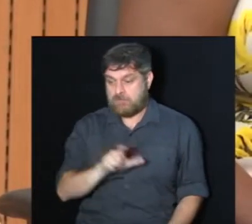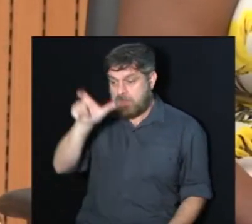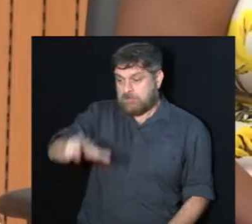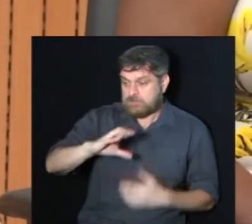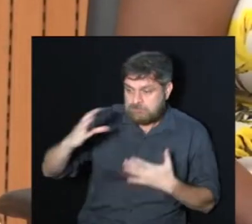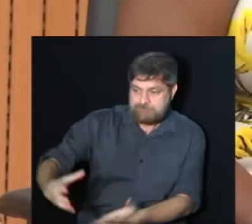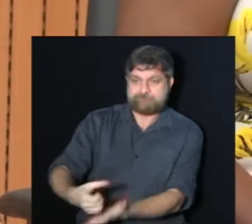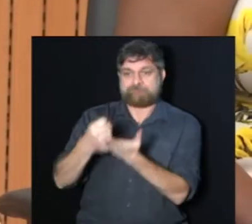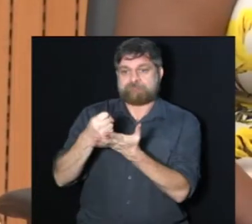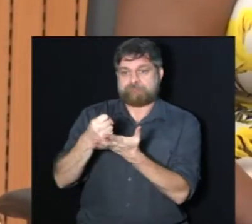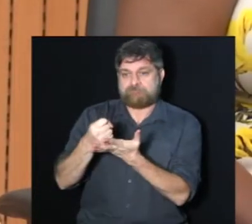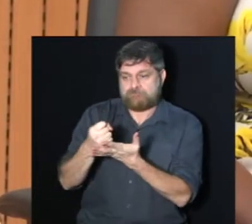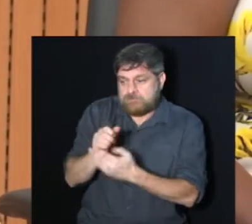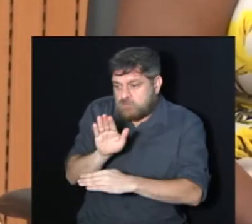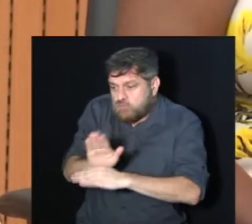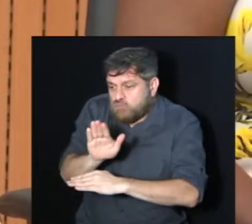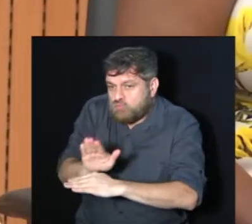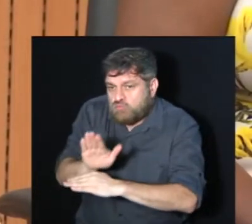irmão.